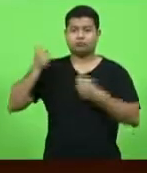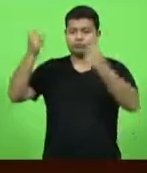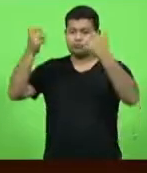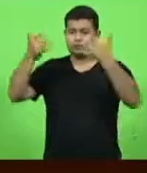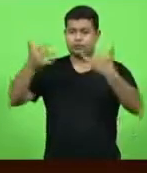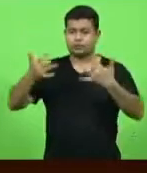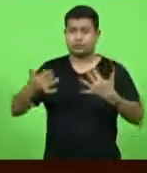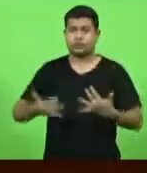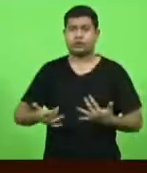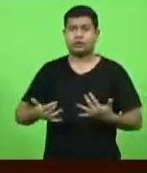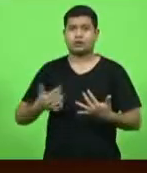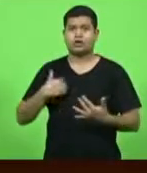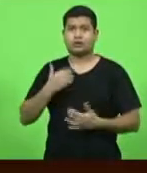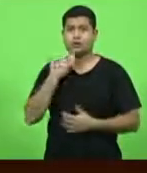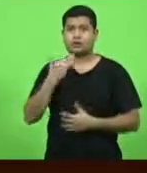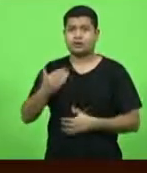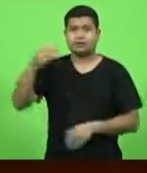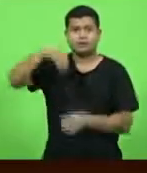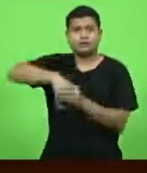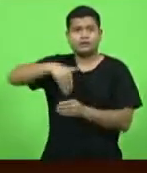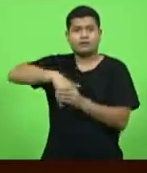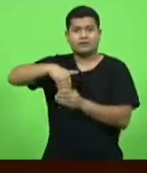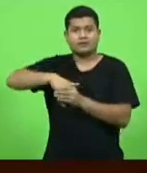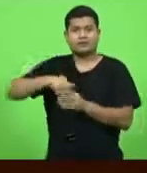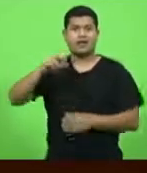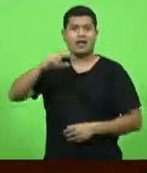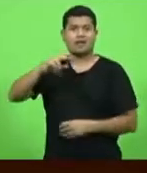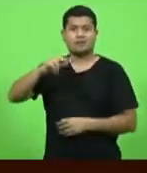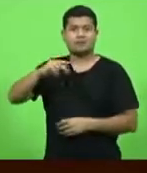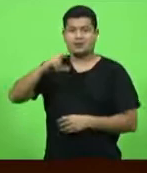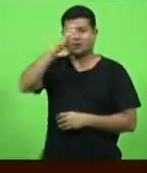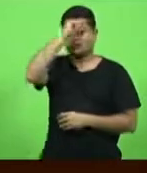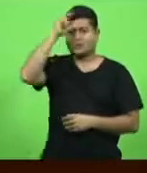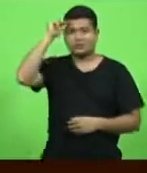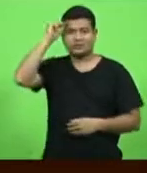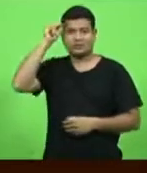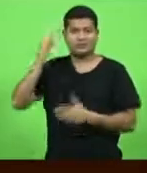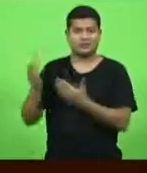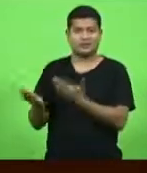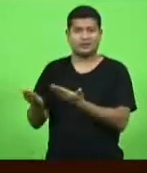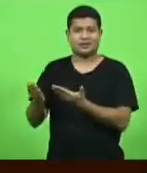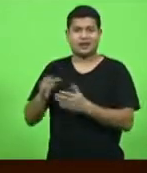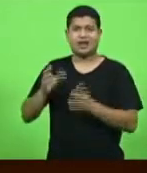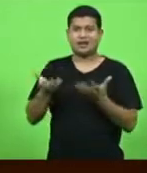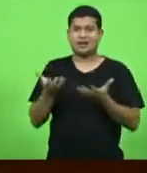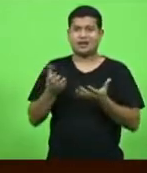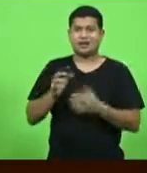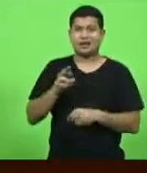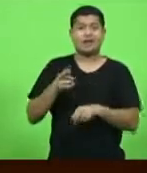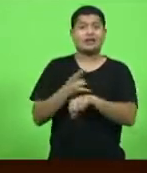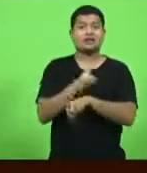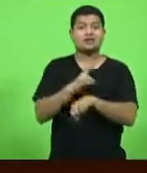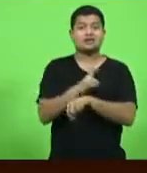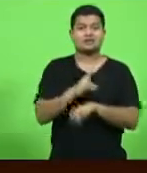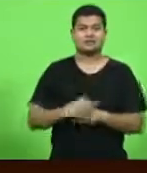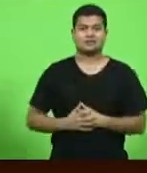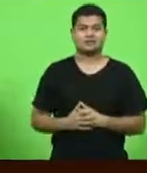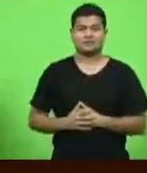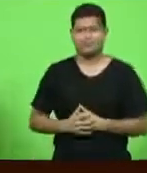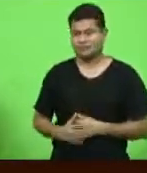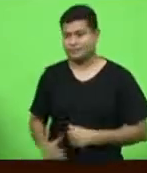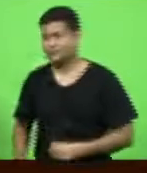Militar para pedir votos para o irmão dele que era candidato a prefeito em Rio do Sul que que é isso